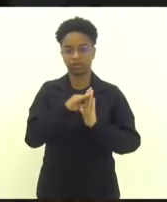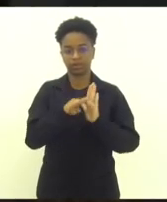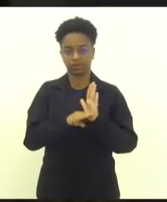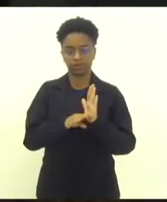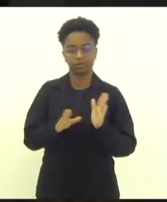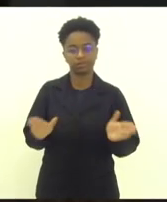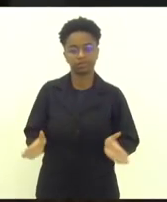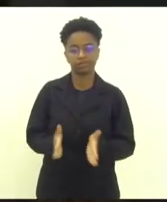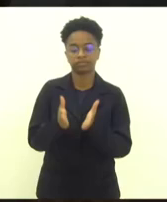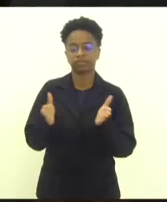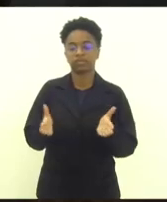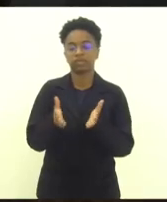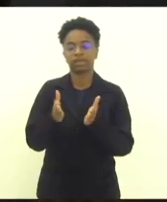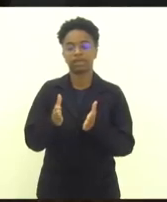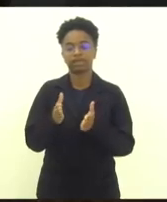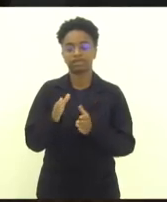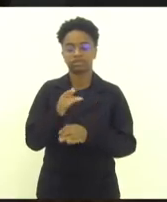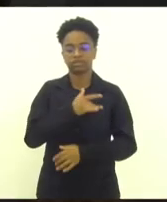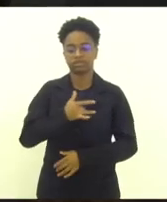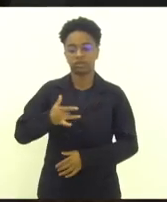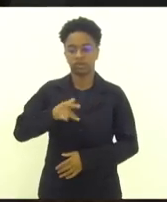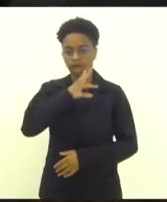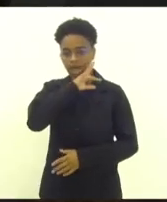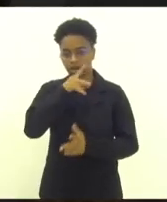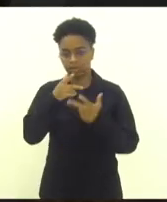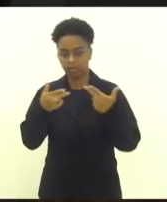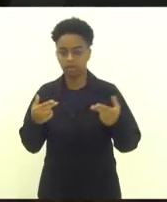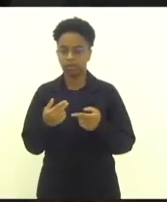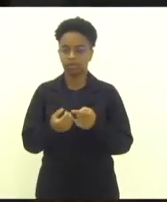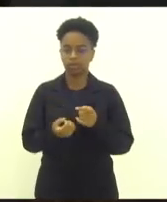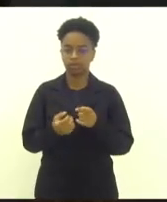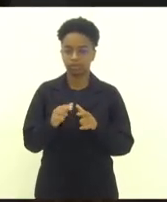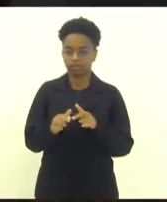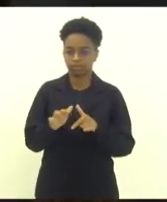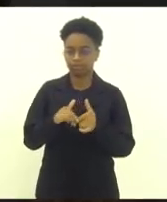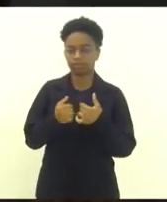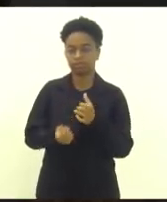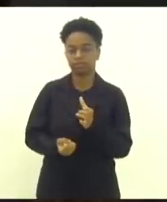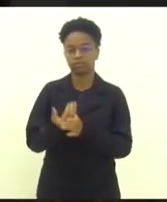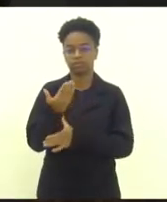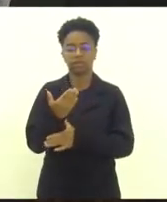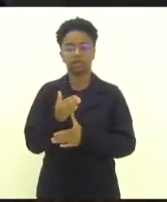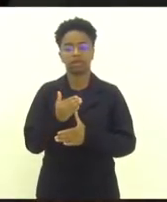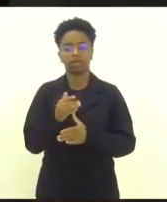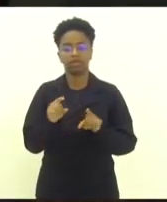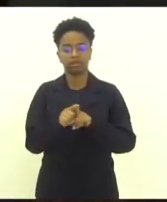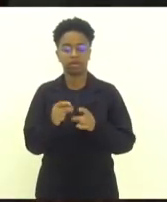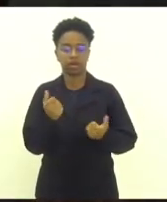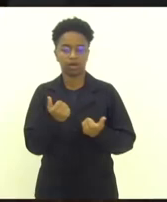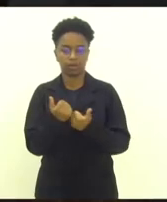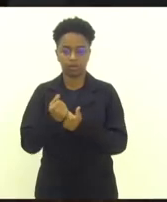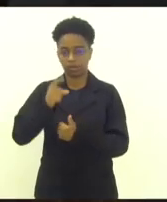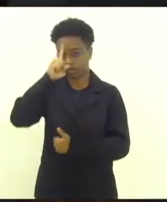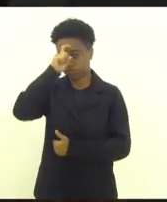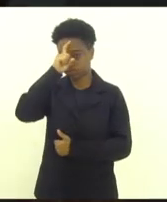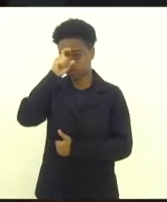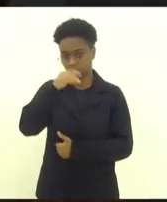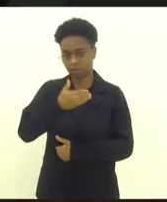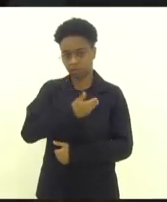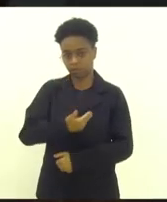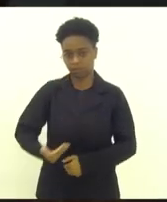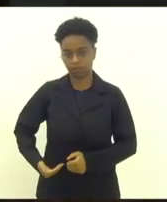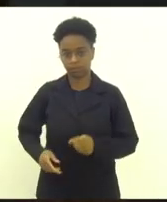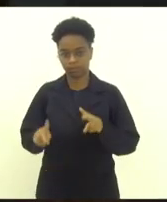incentivo à saúde animal através da implantação e apoio ao funcionamento de hospitais públicos veterinários